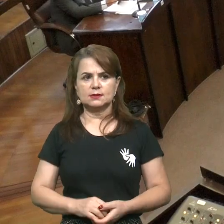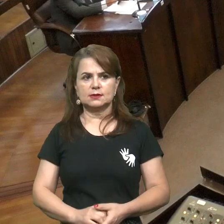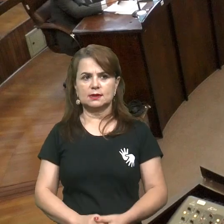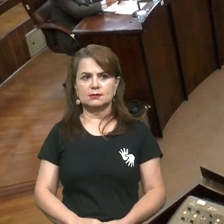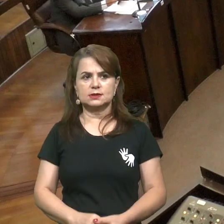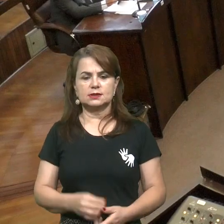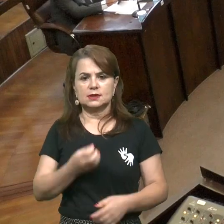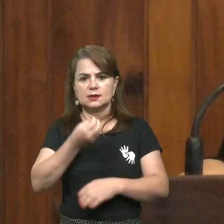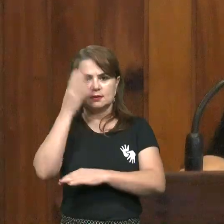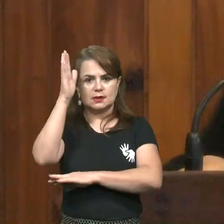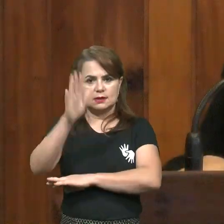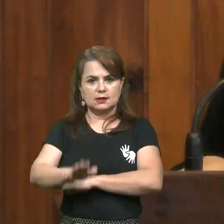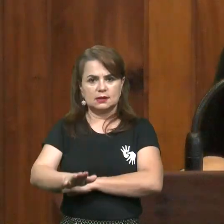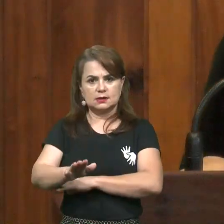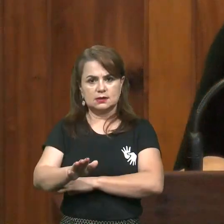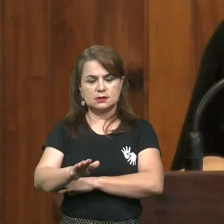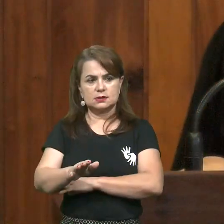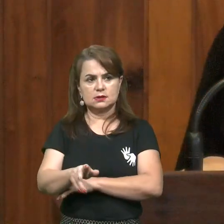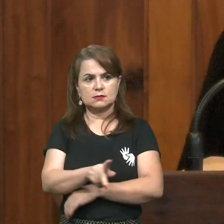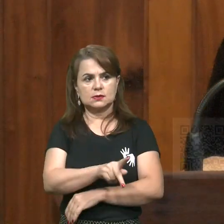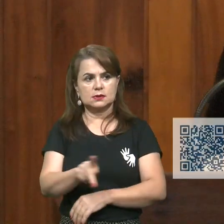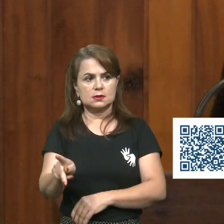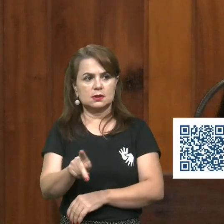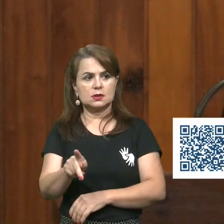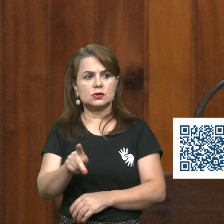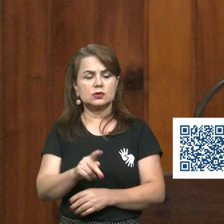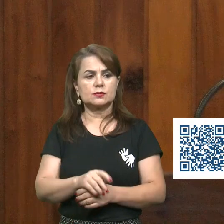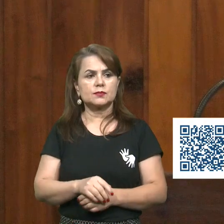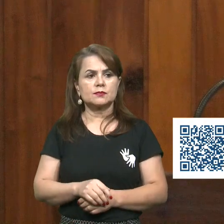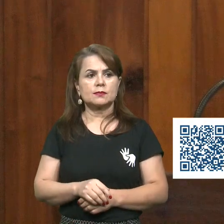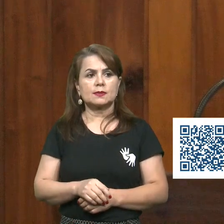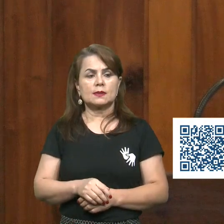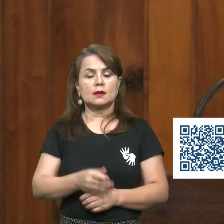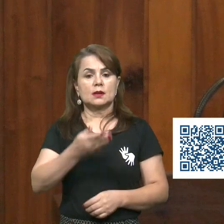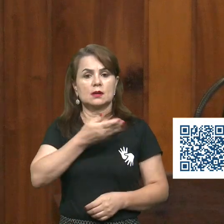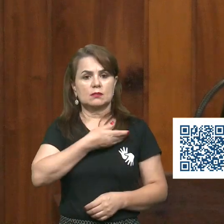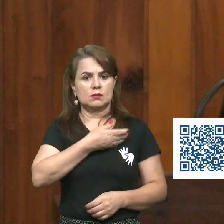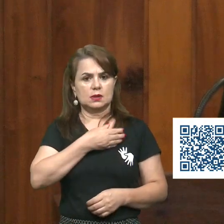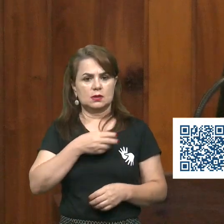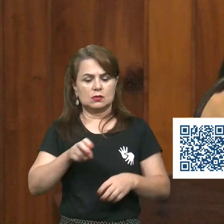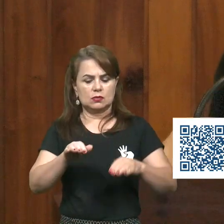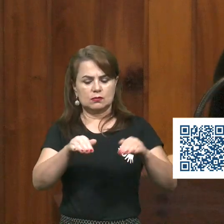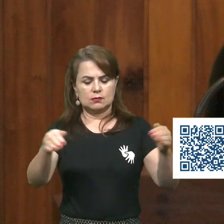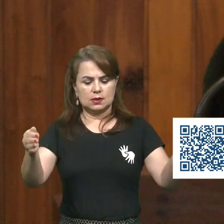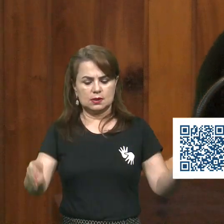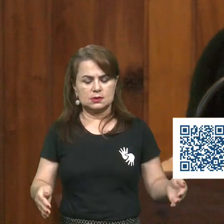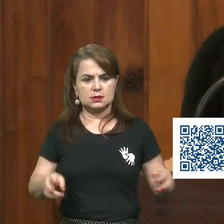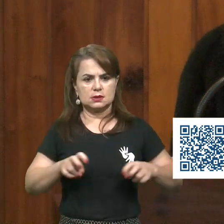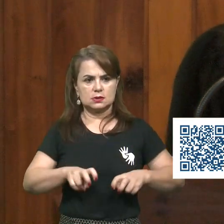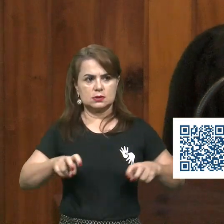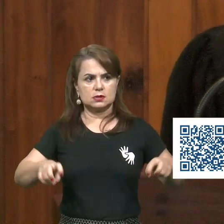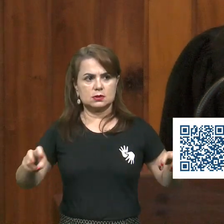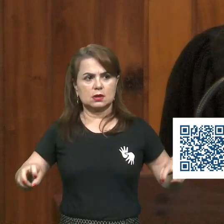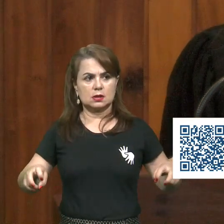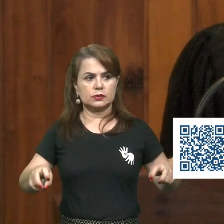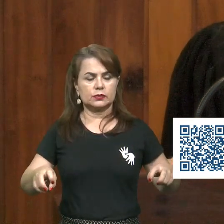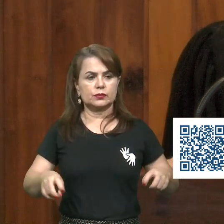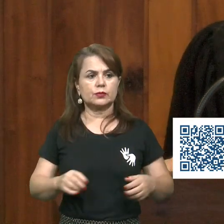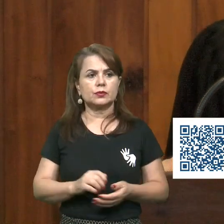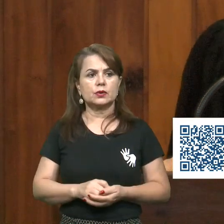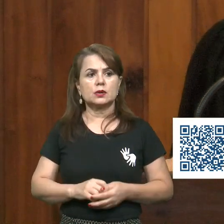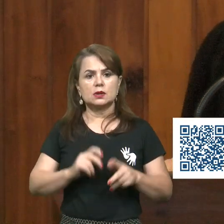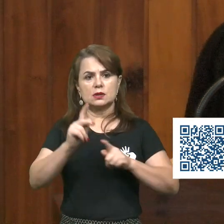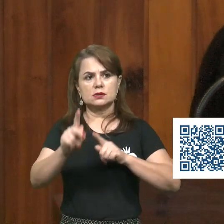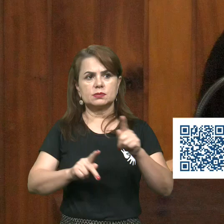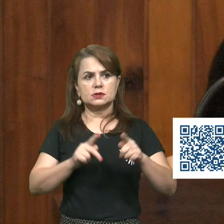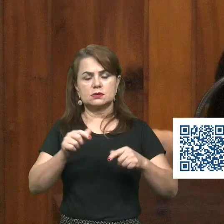Boa tarde, senhor presidente. Cumprimento também os demais membros da mesa diretora, os funcionários desta casa, os